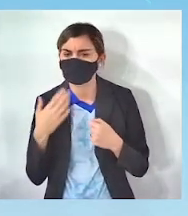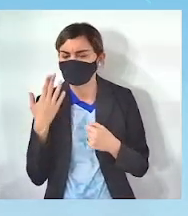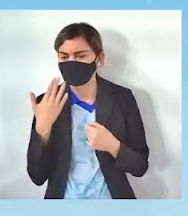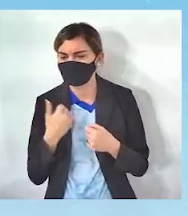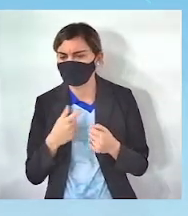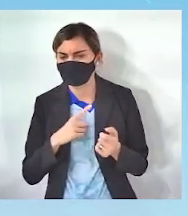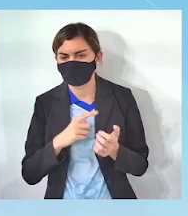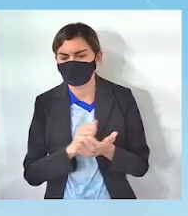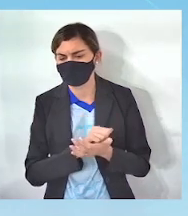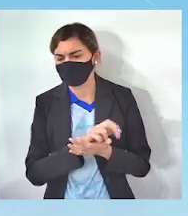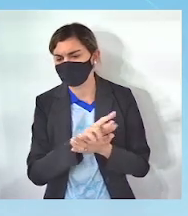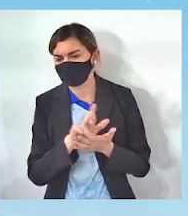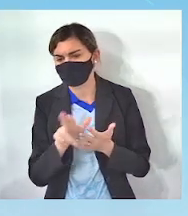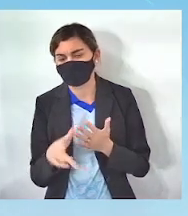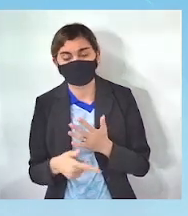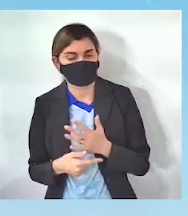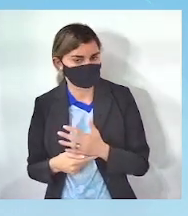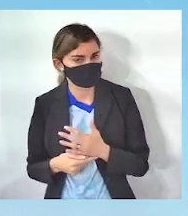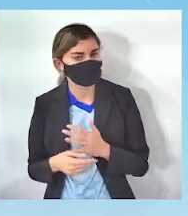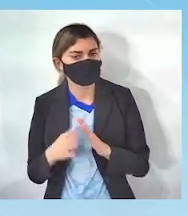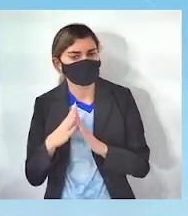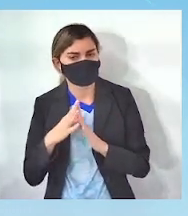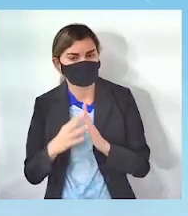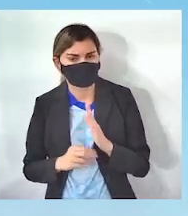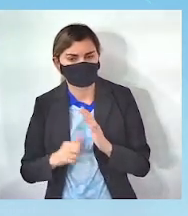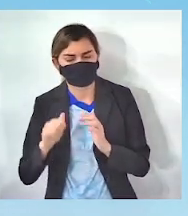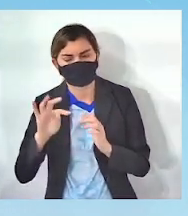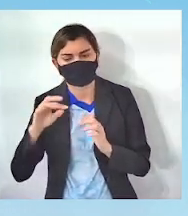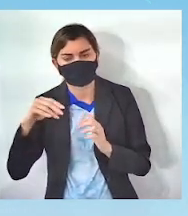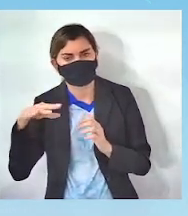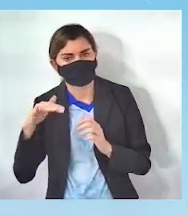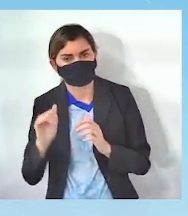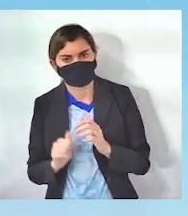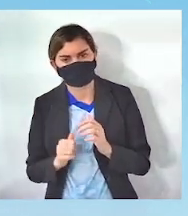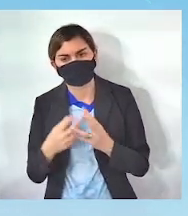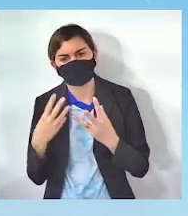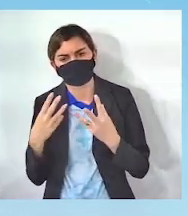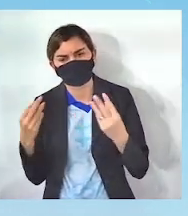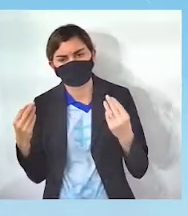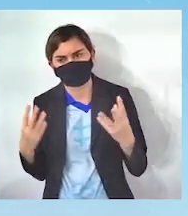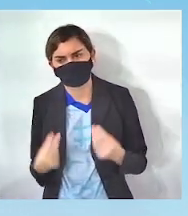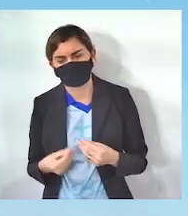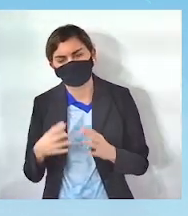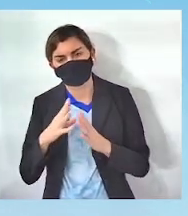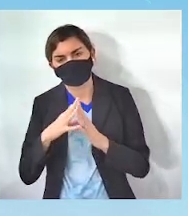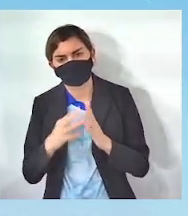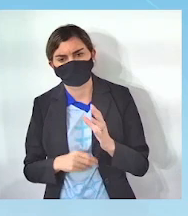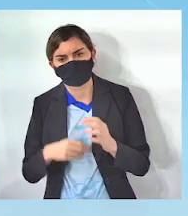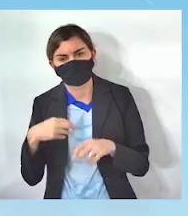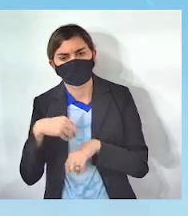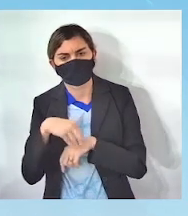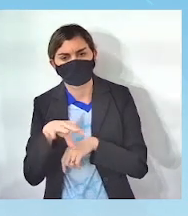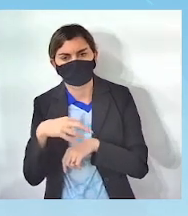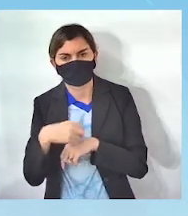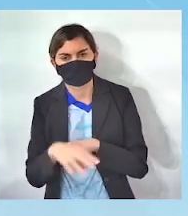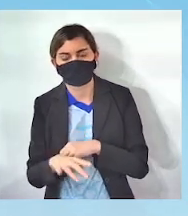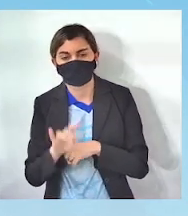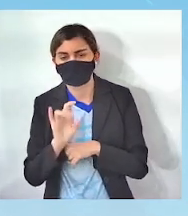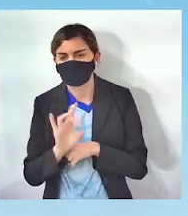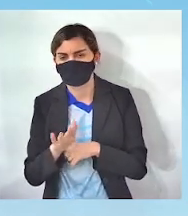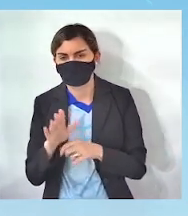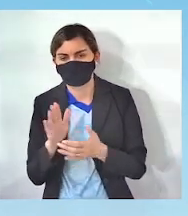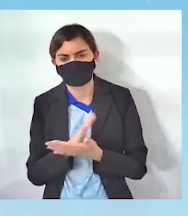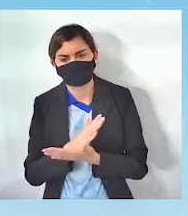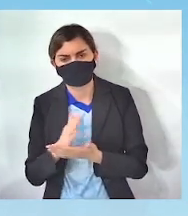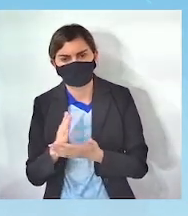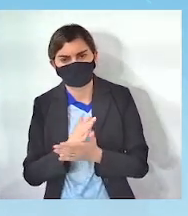existem um número grande de modelos atômicos. Existem muitos modelos. A gente cita na escola apenas